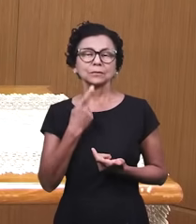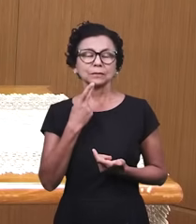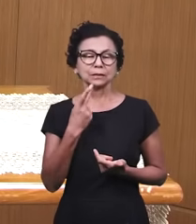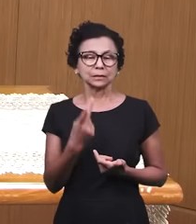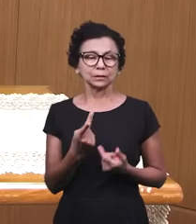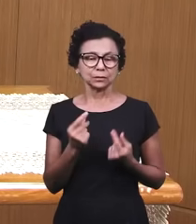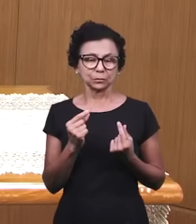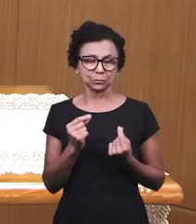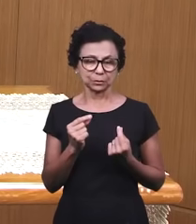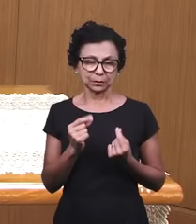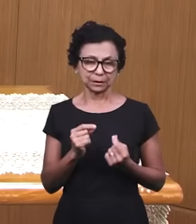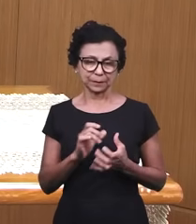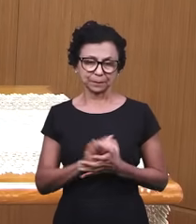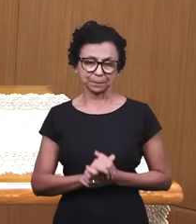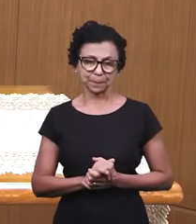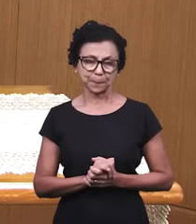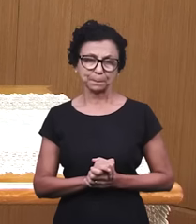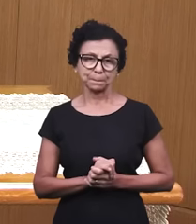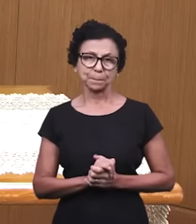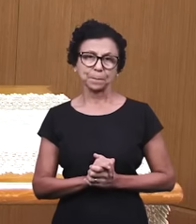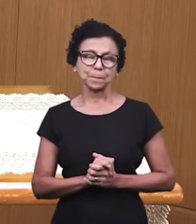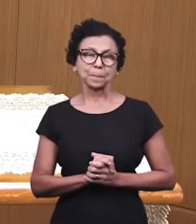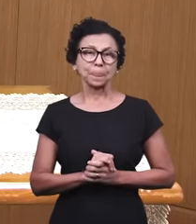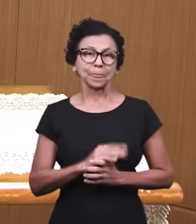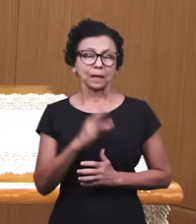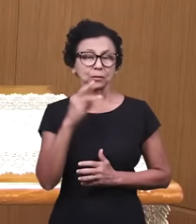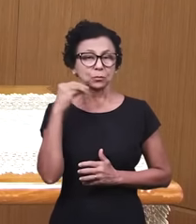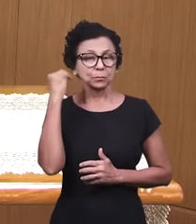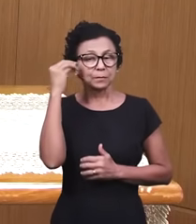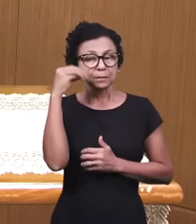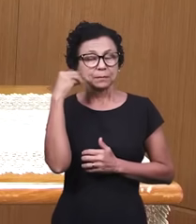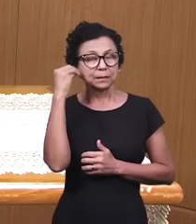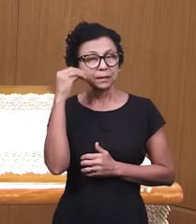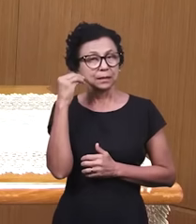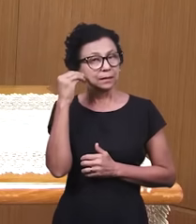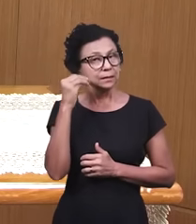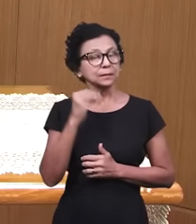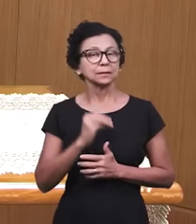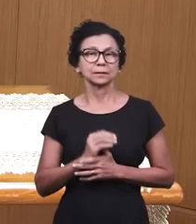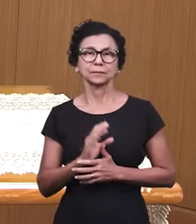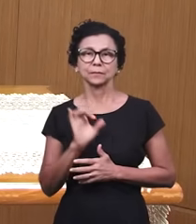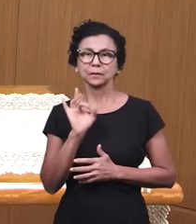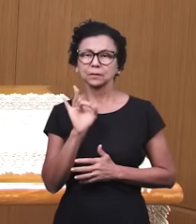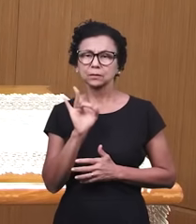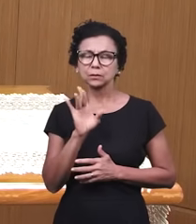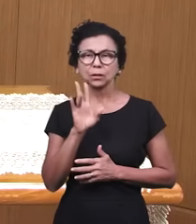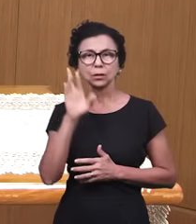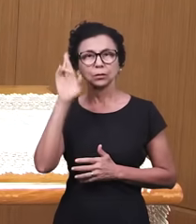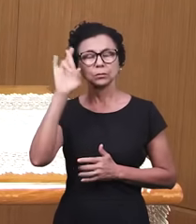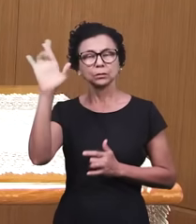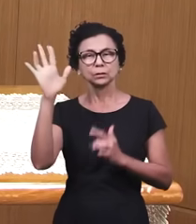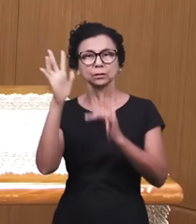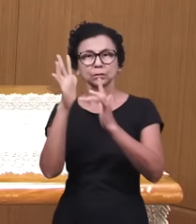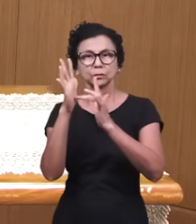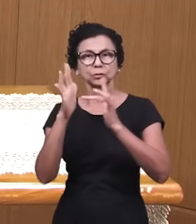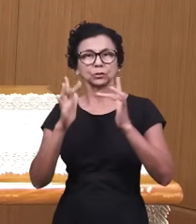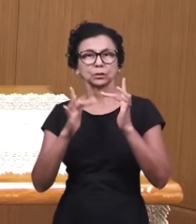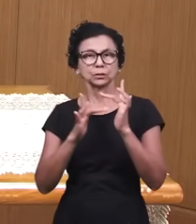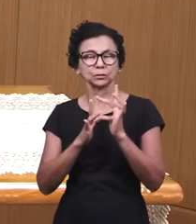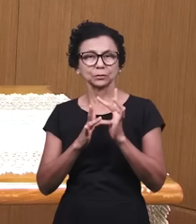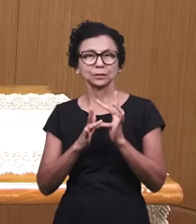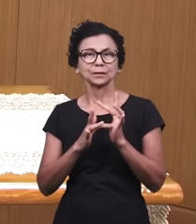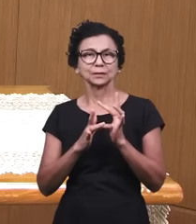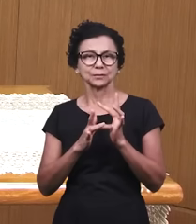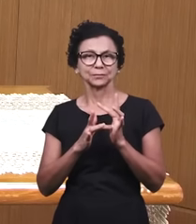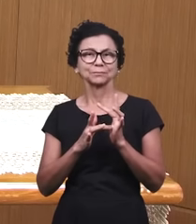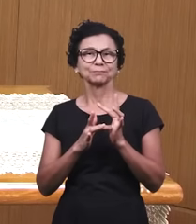que somente o Senhor Jesus, através do Espírito Santo de Deus, pode dar ao